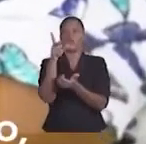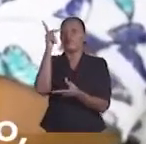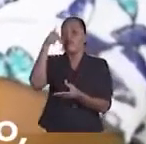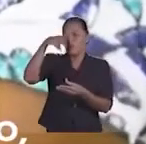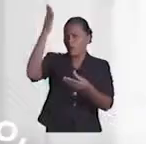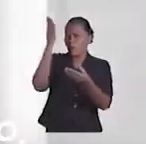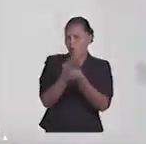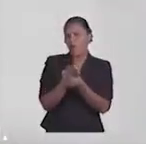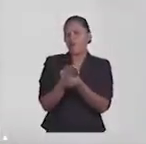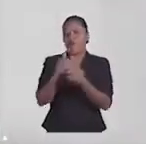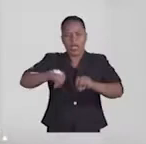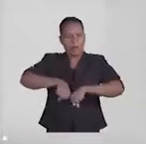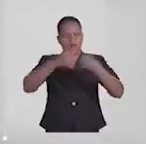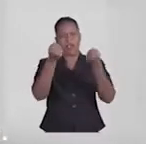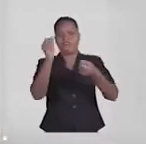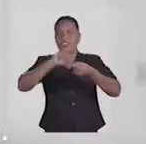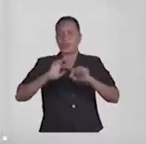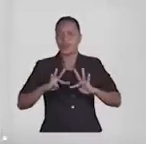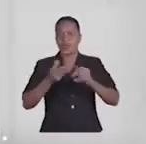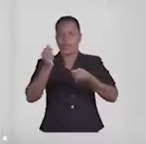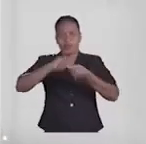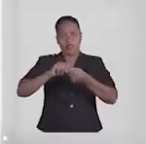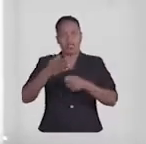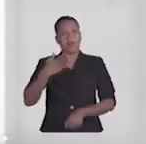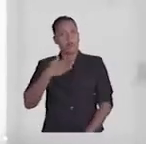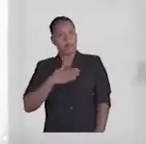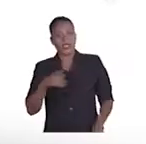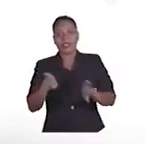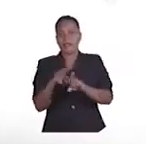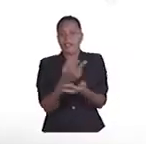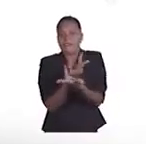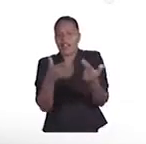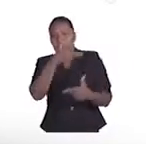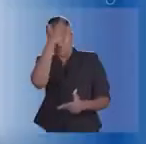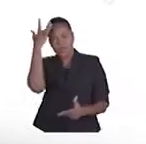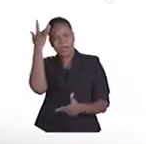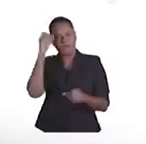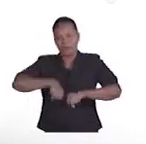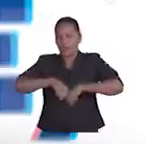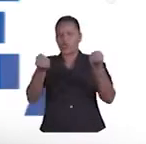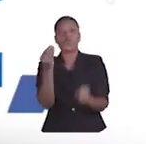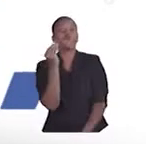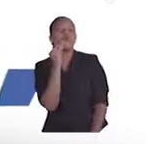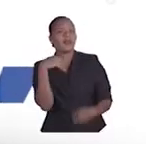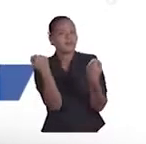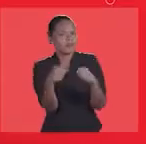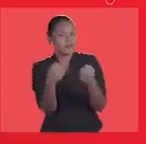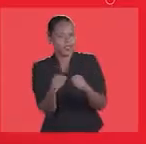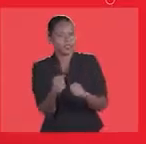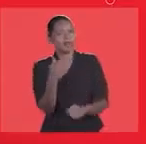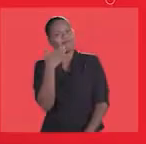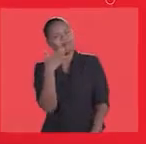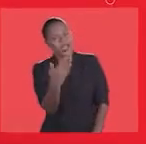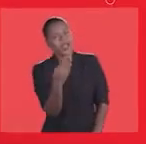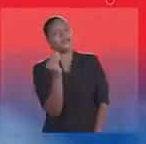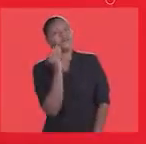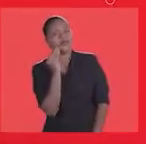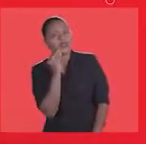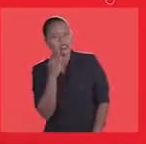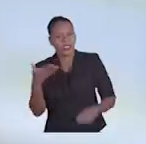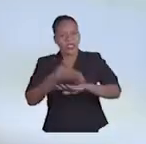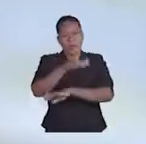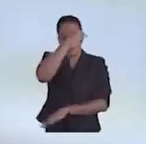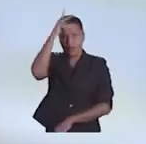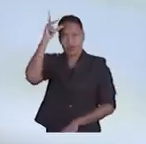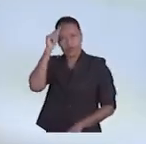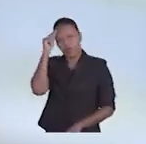90 dias esperando, a prefeitura vai pagar o exame na rede privada. Se rico não pode esperar por consulta ou exame, pobre também não vai